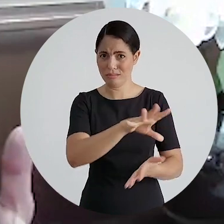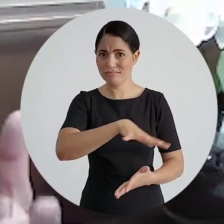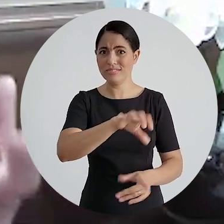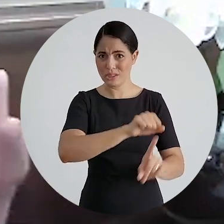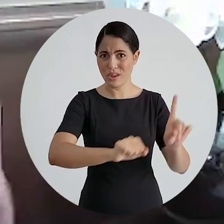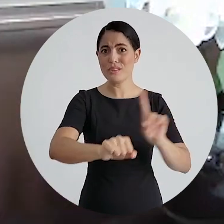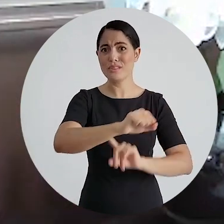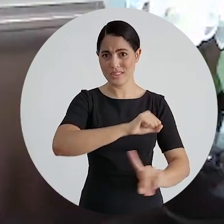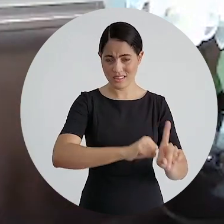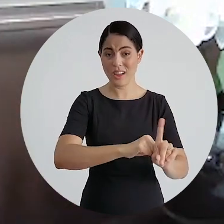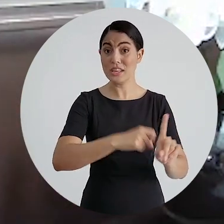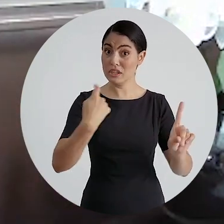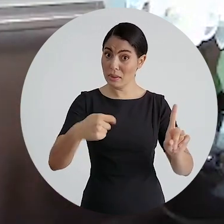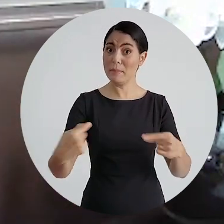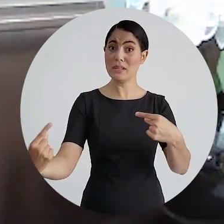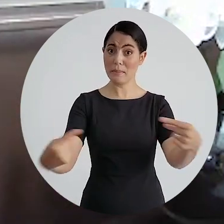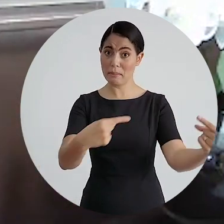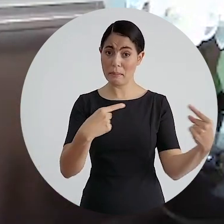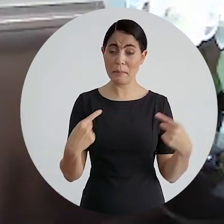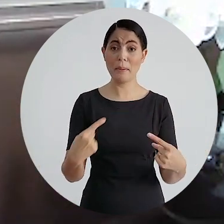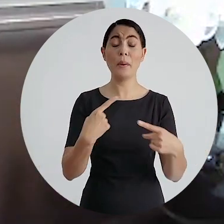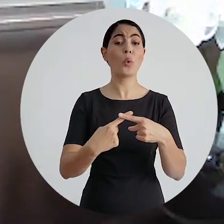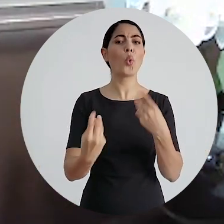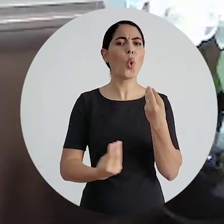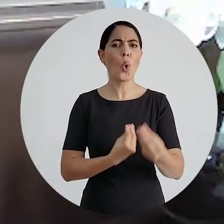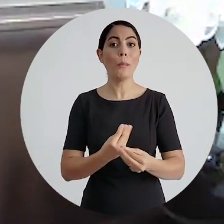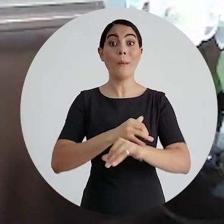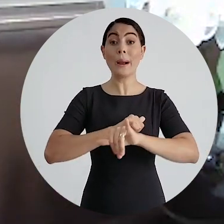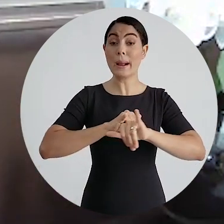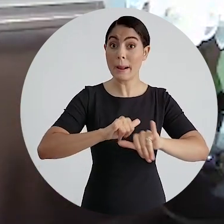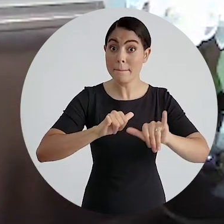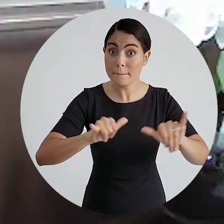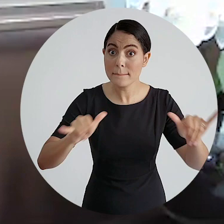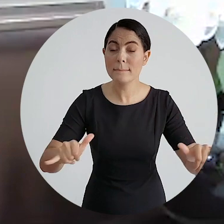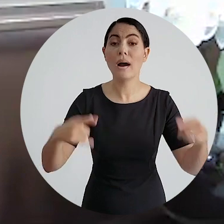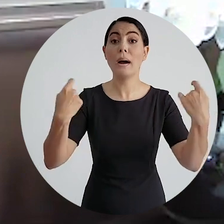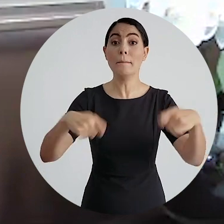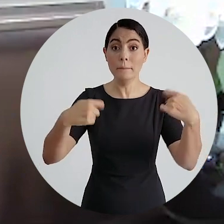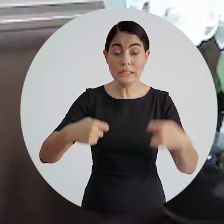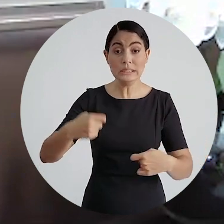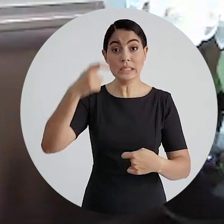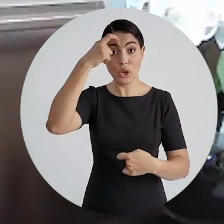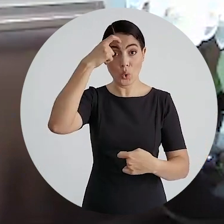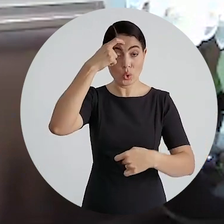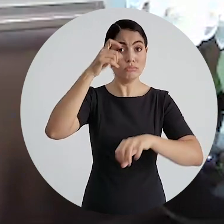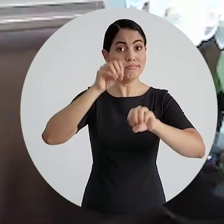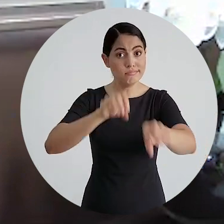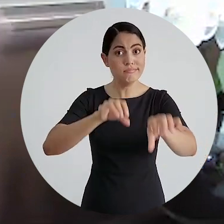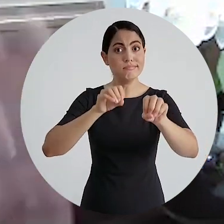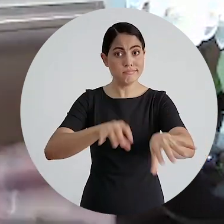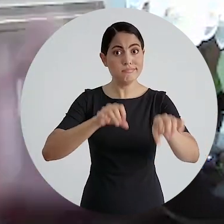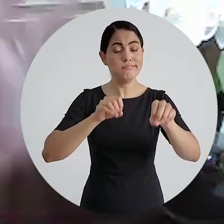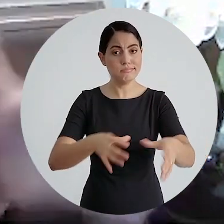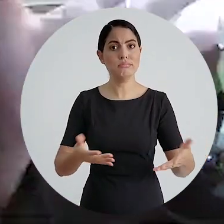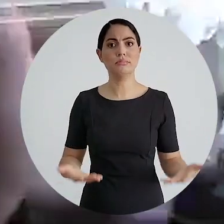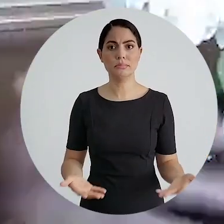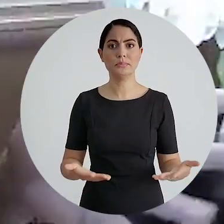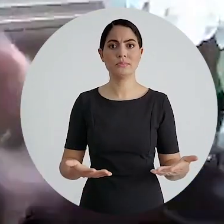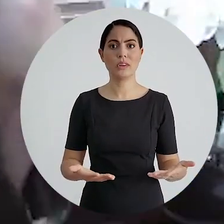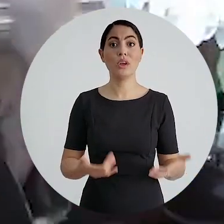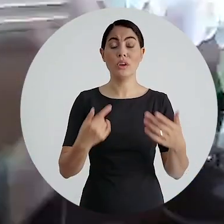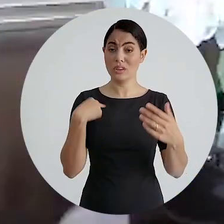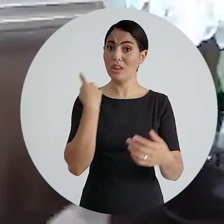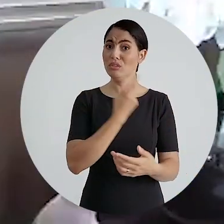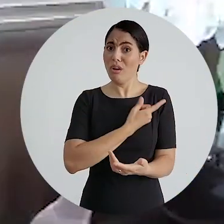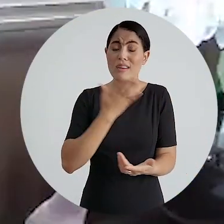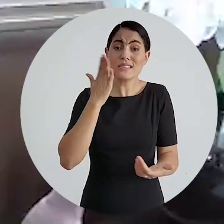ainda na nossa sociedade e que precisam ser discutidas por campanhas muito conscientes de todas